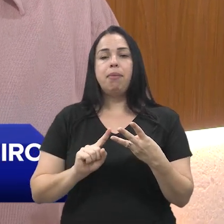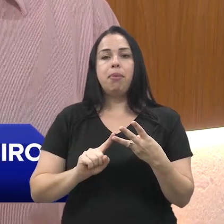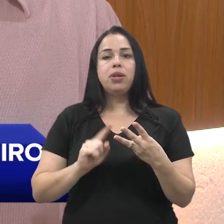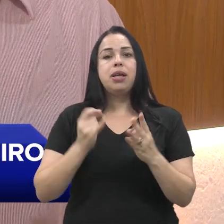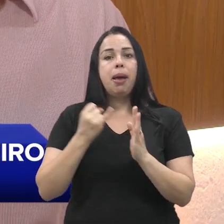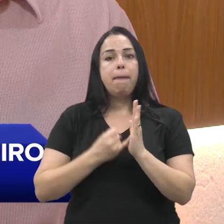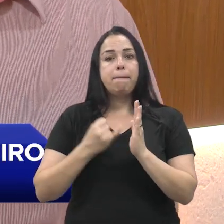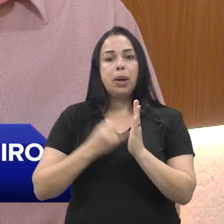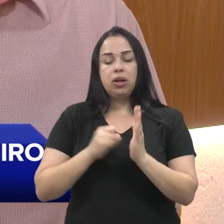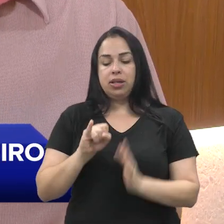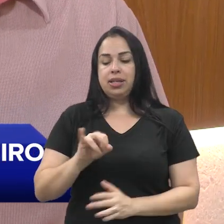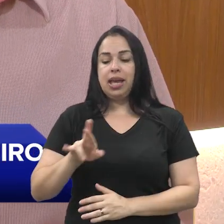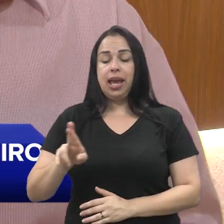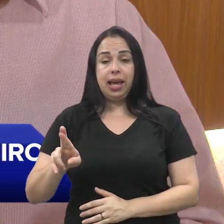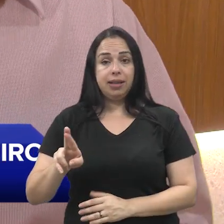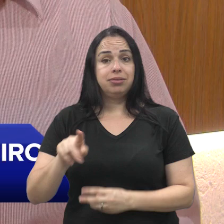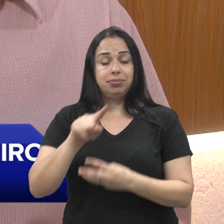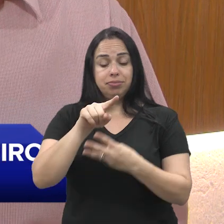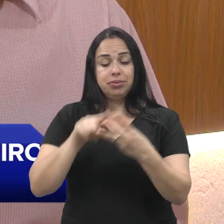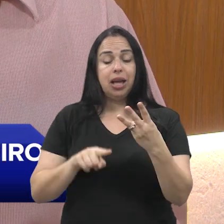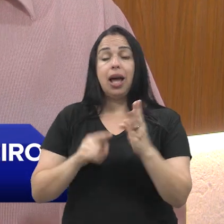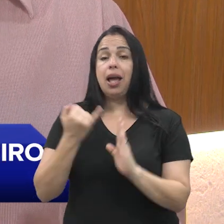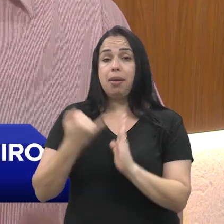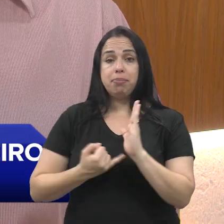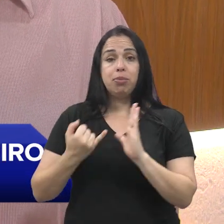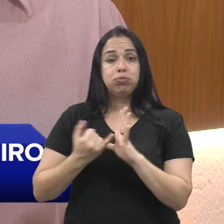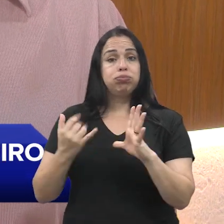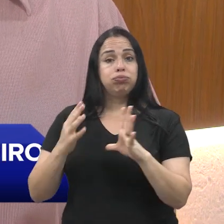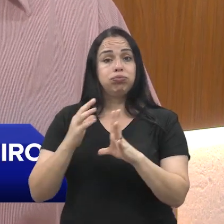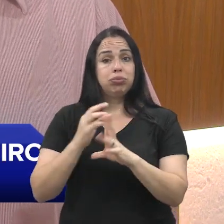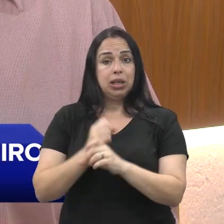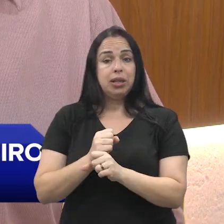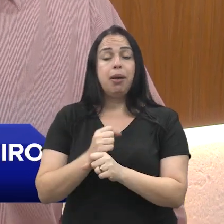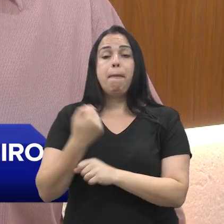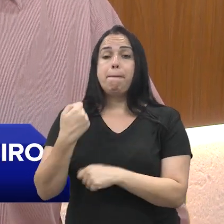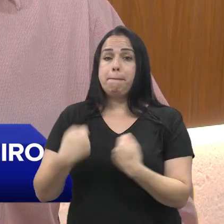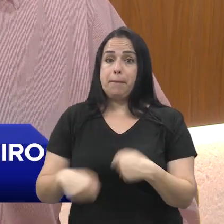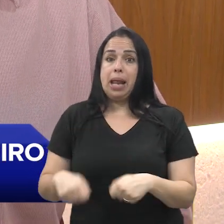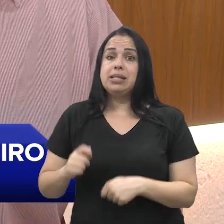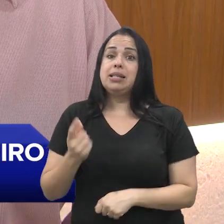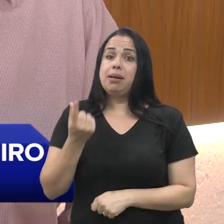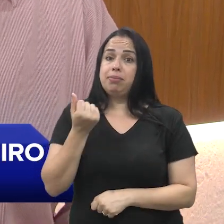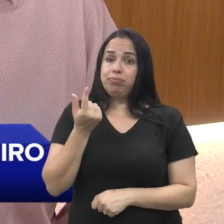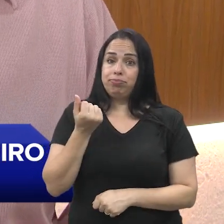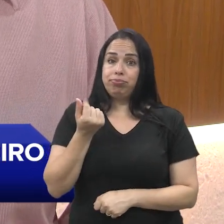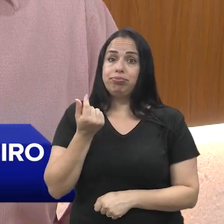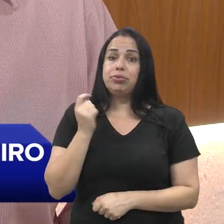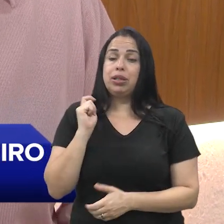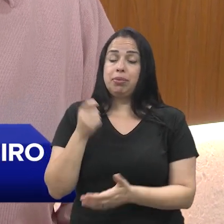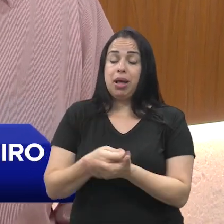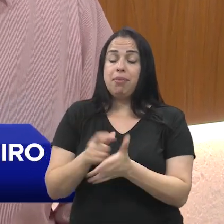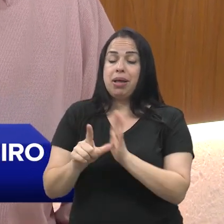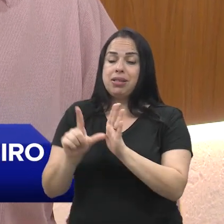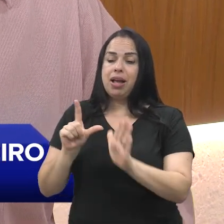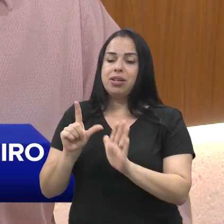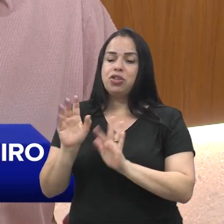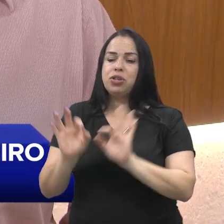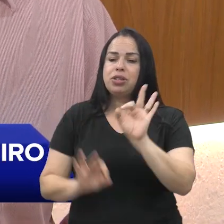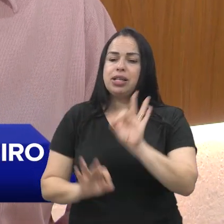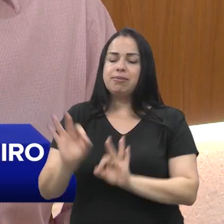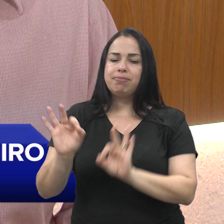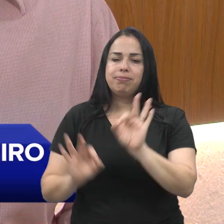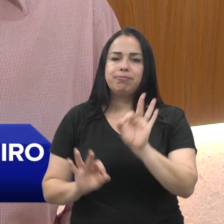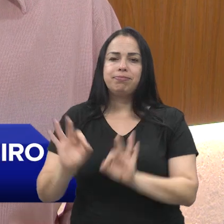já faremos a declaração de imposto de renda, imposto, tudo isso aqui vai demandar, vai exigir que nós